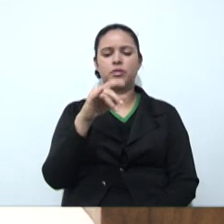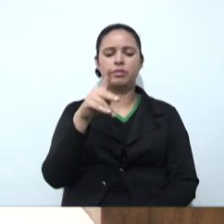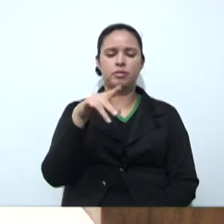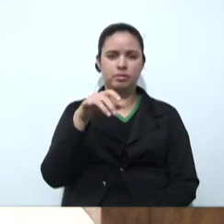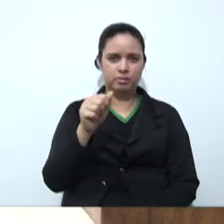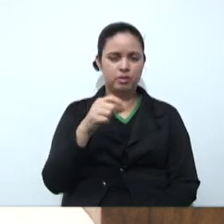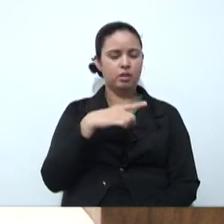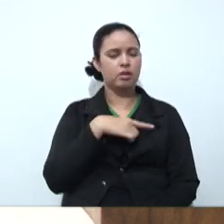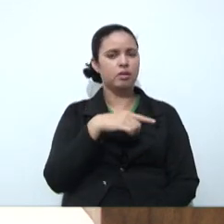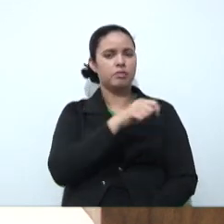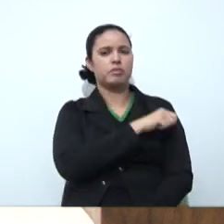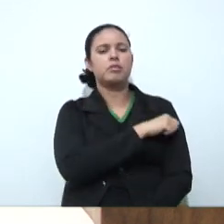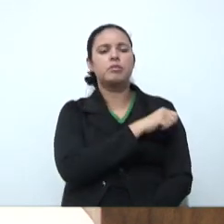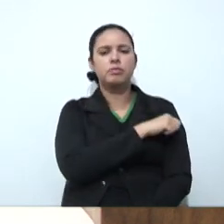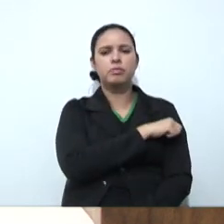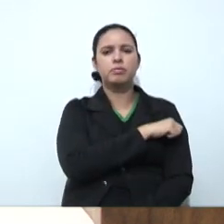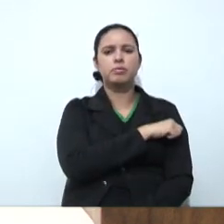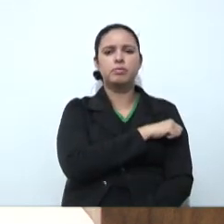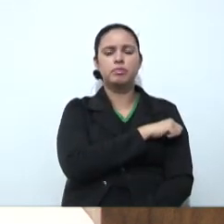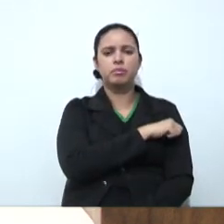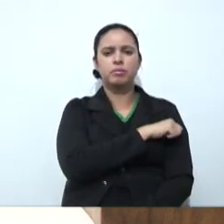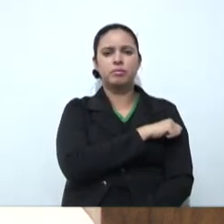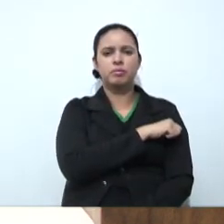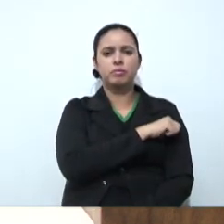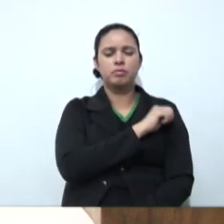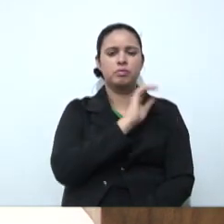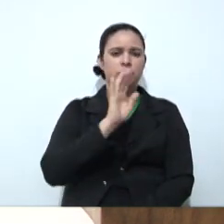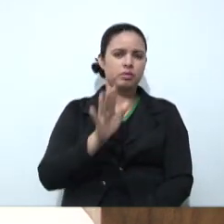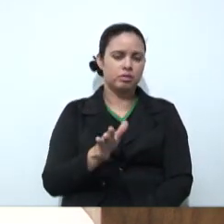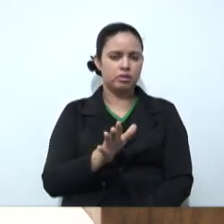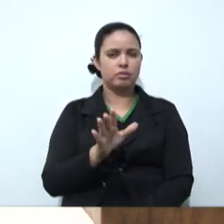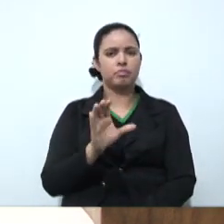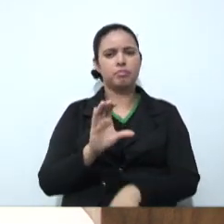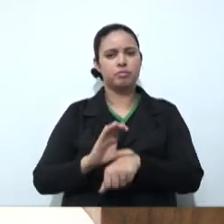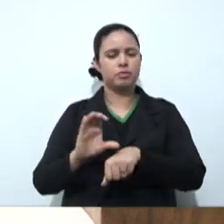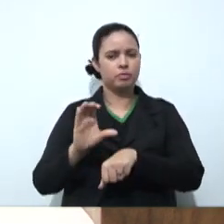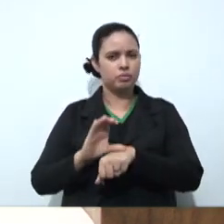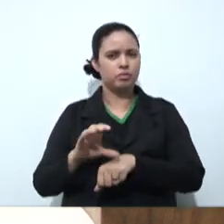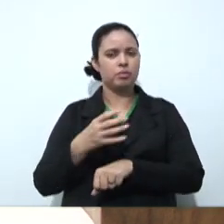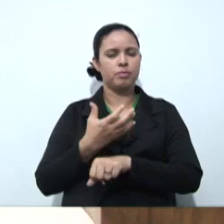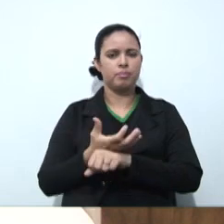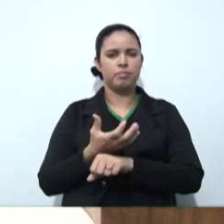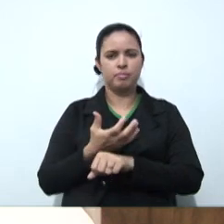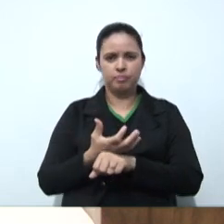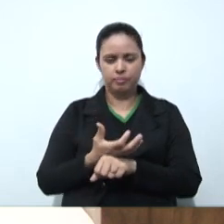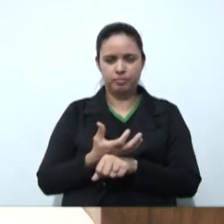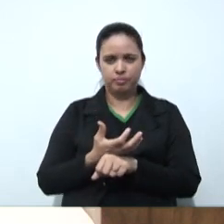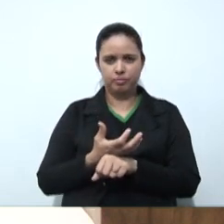tem os alunos, nós temos os alunos que estão participando deste curso, desta disciplina.